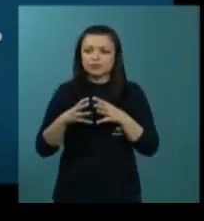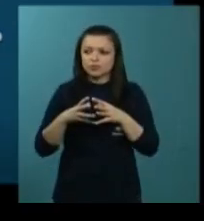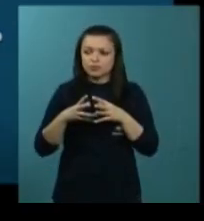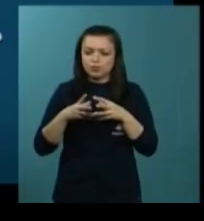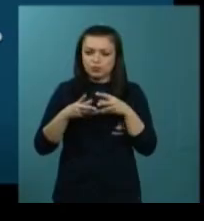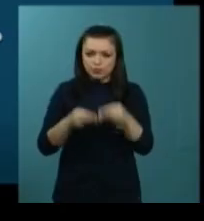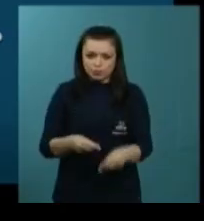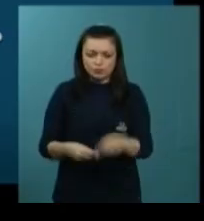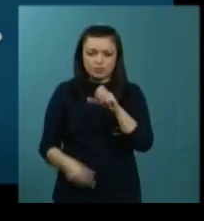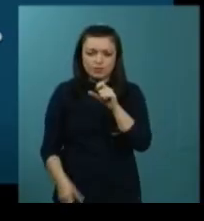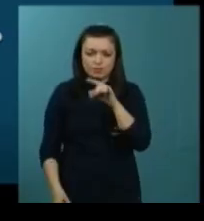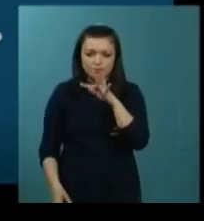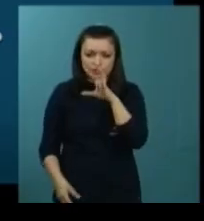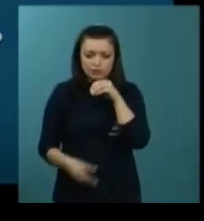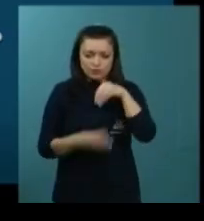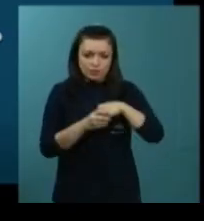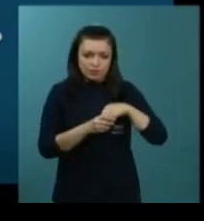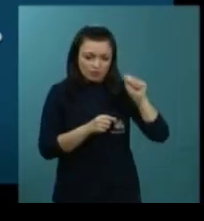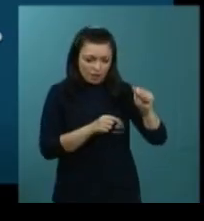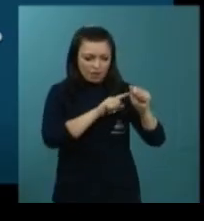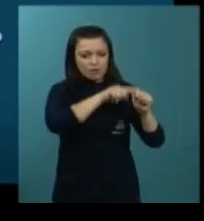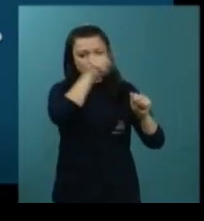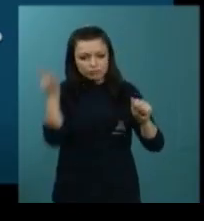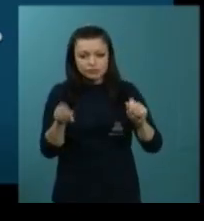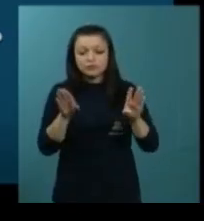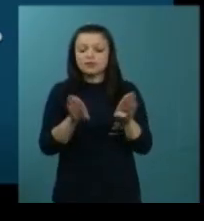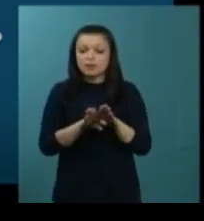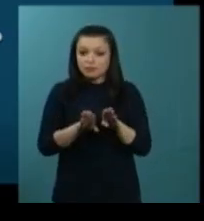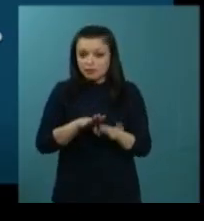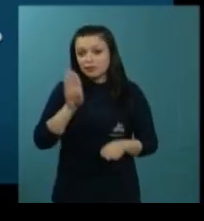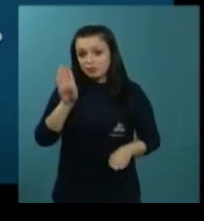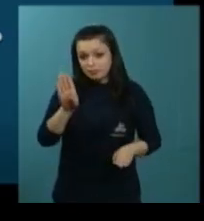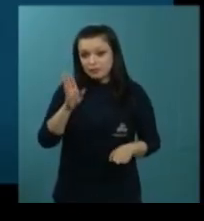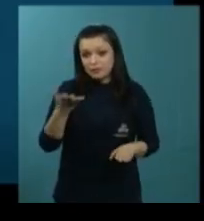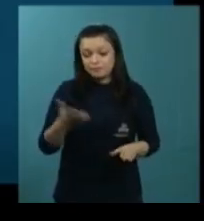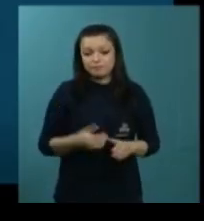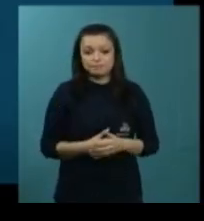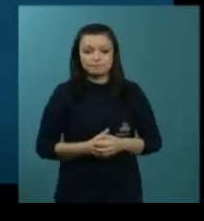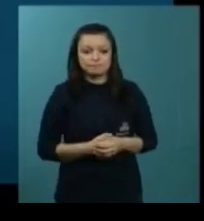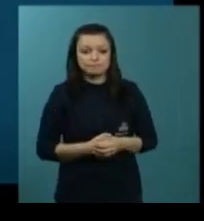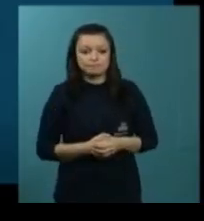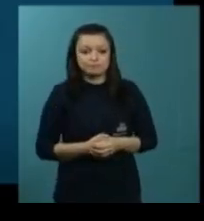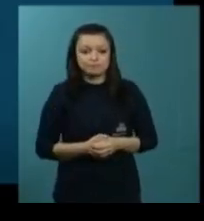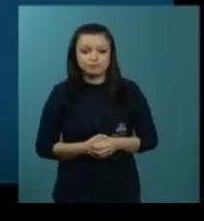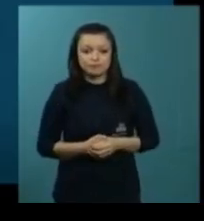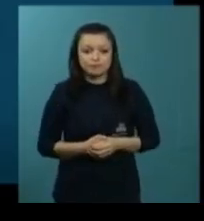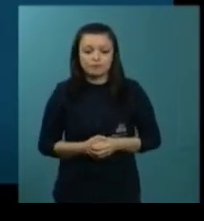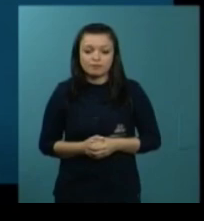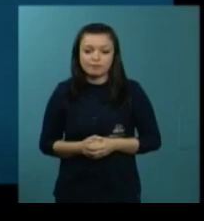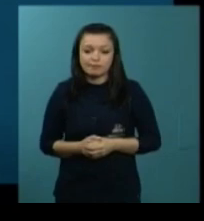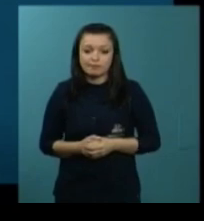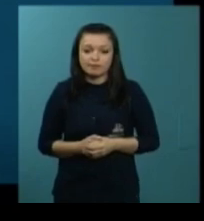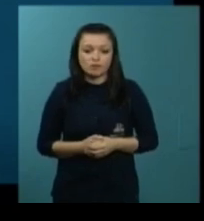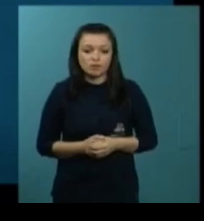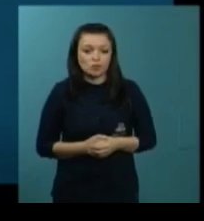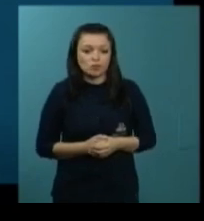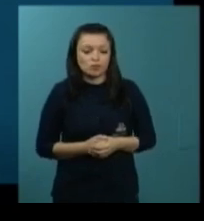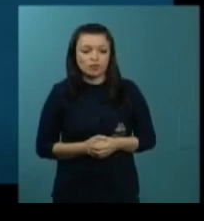todo elemento do conjunto A for também elemento do conjunto B. E